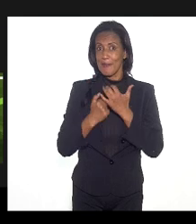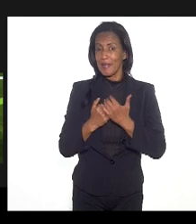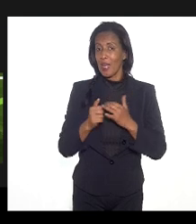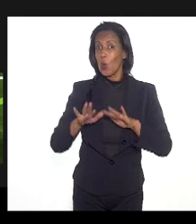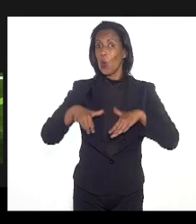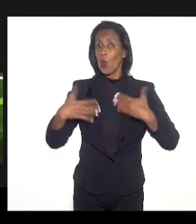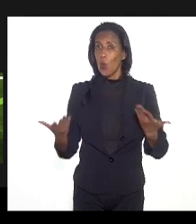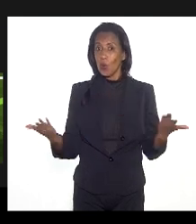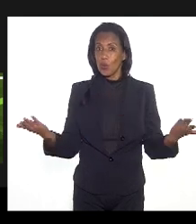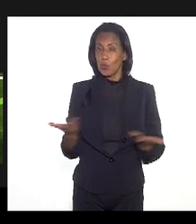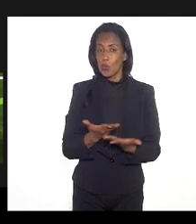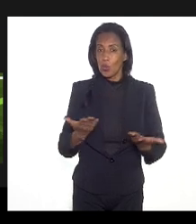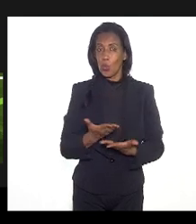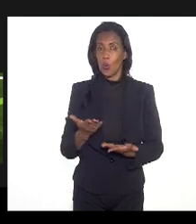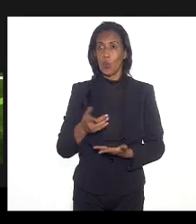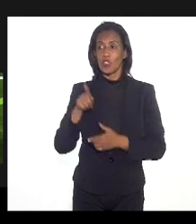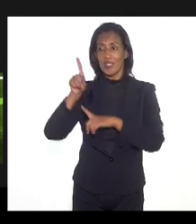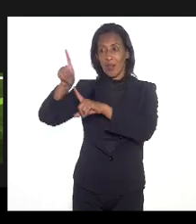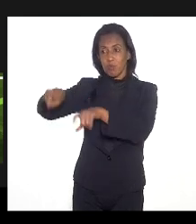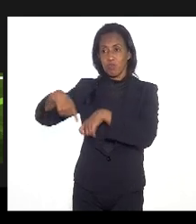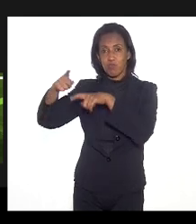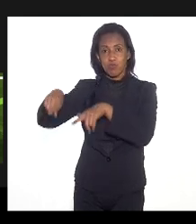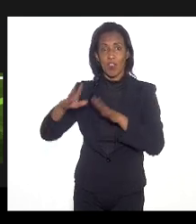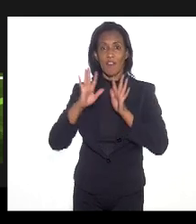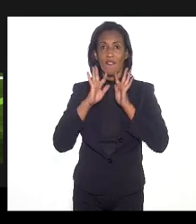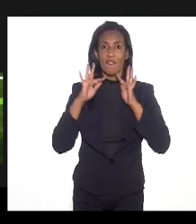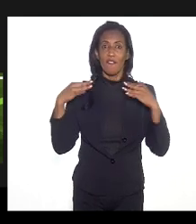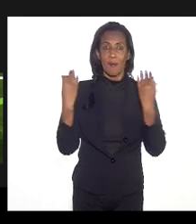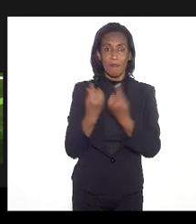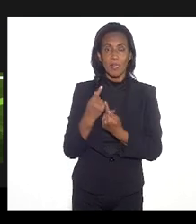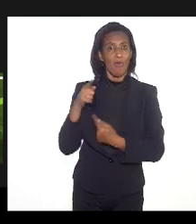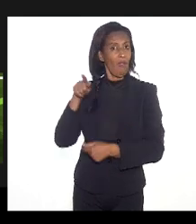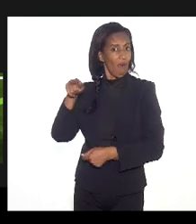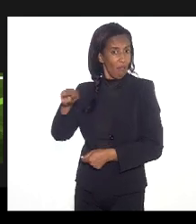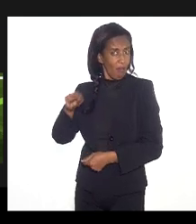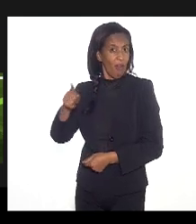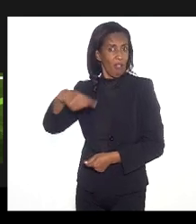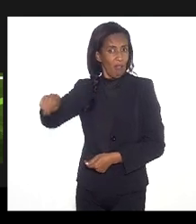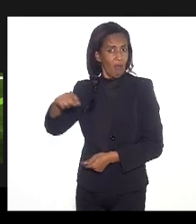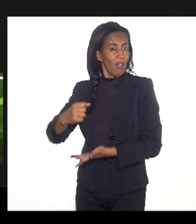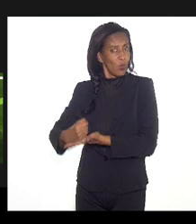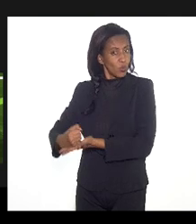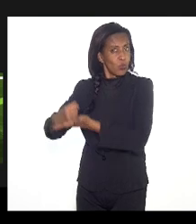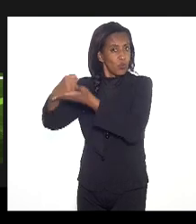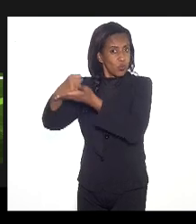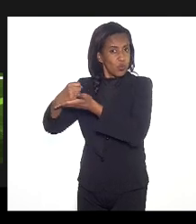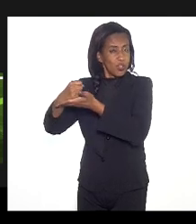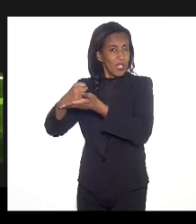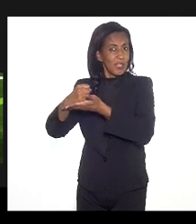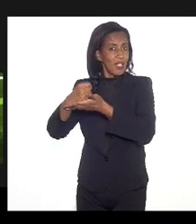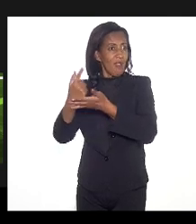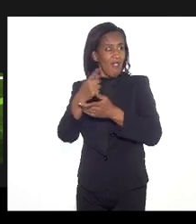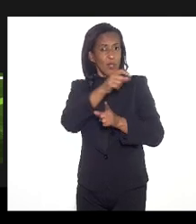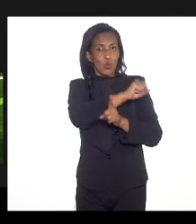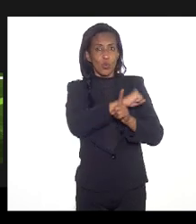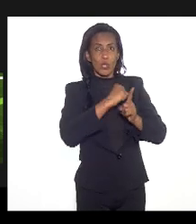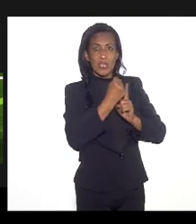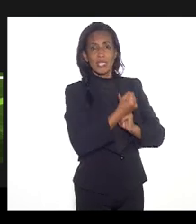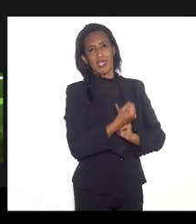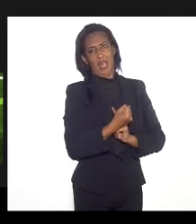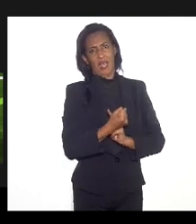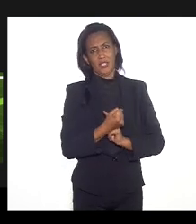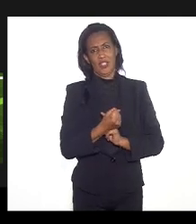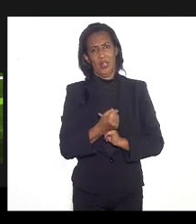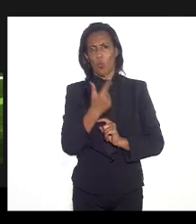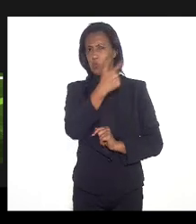quanto que hoje essa agricultura familiar é que sustenta a nossa sociedade. Sem dúvida nenhuma, a